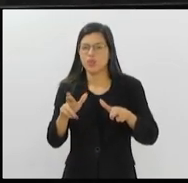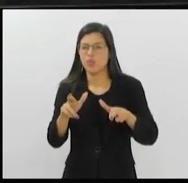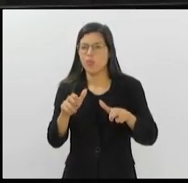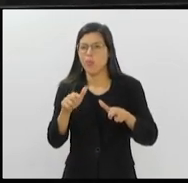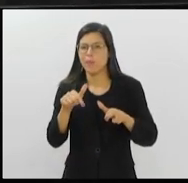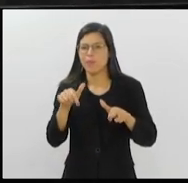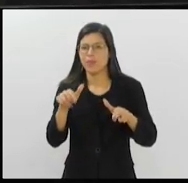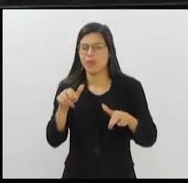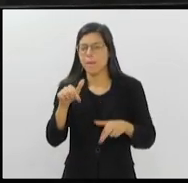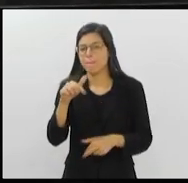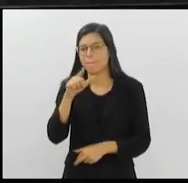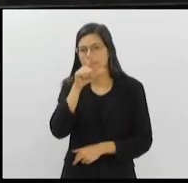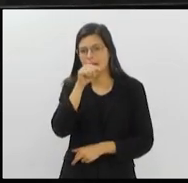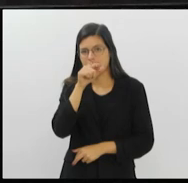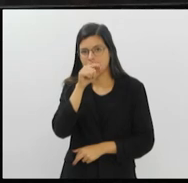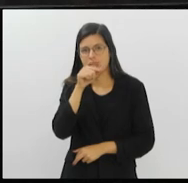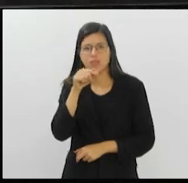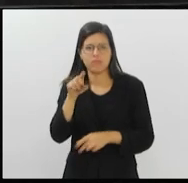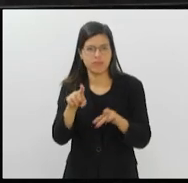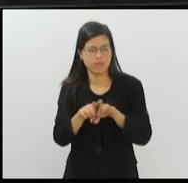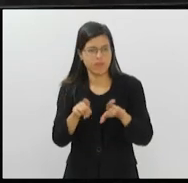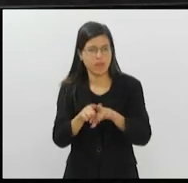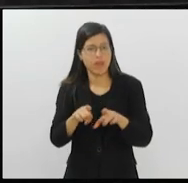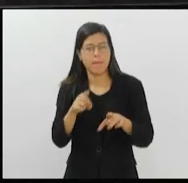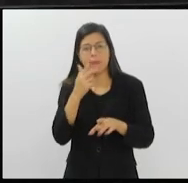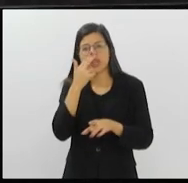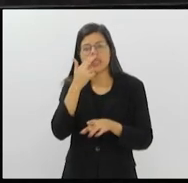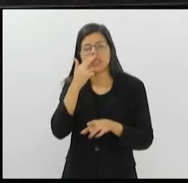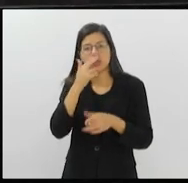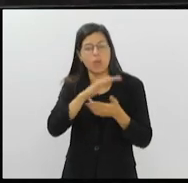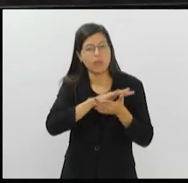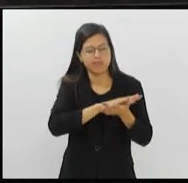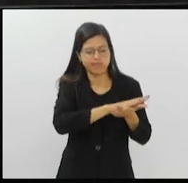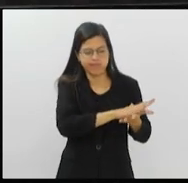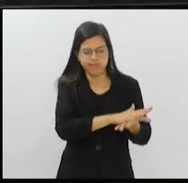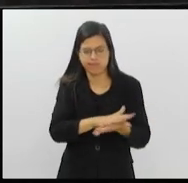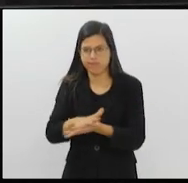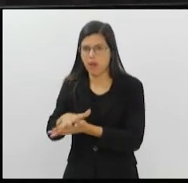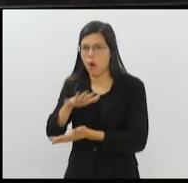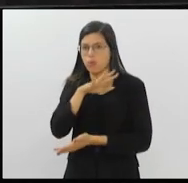simplesmente acabando com a fauna de um condomínio que tem um conceito